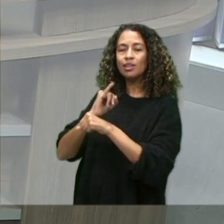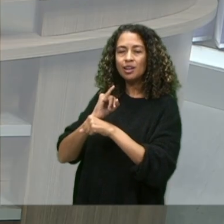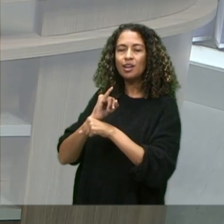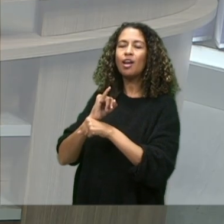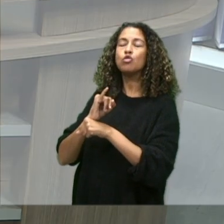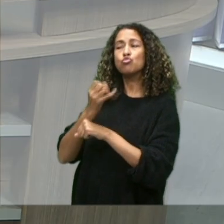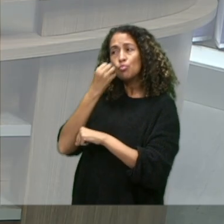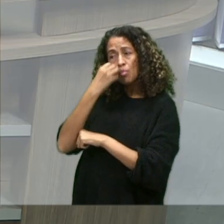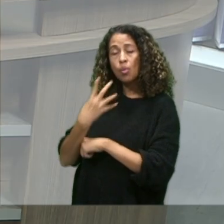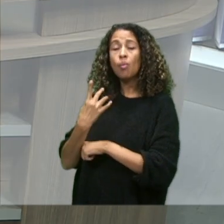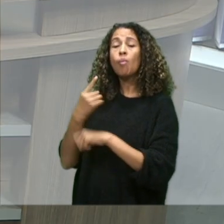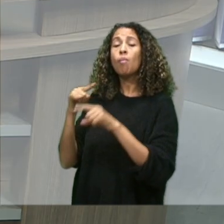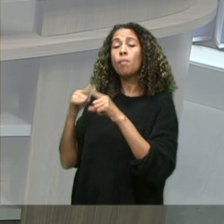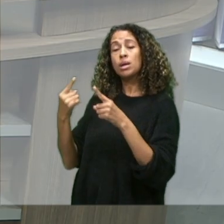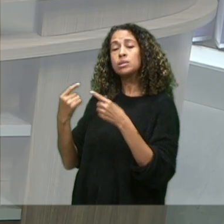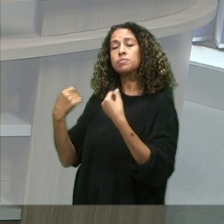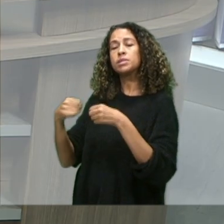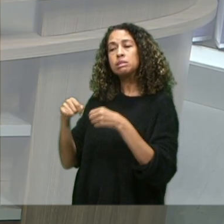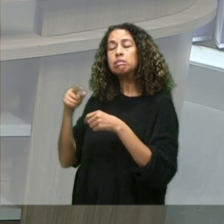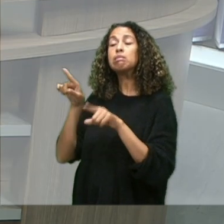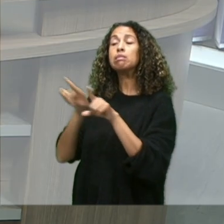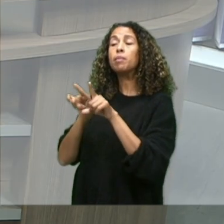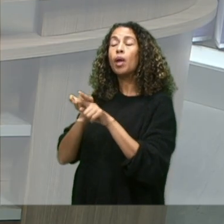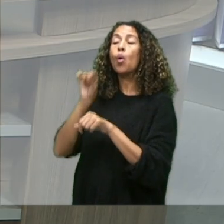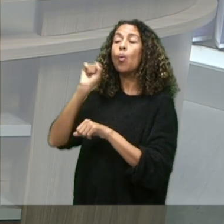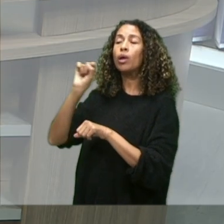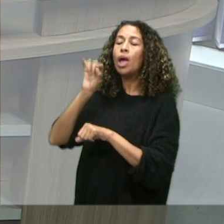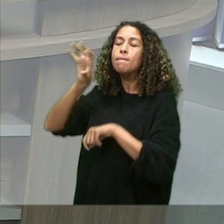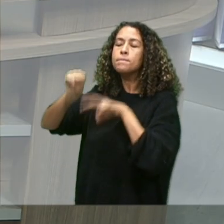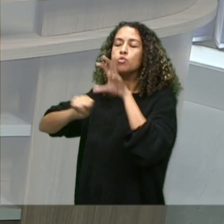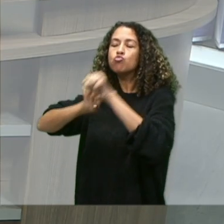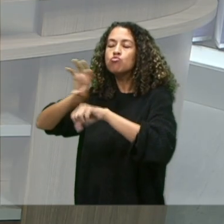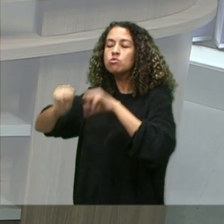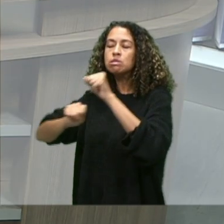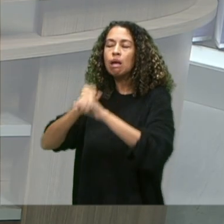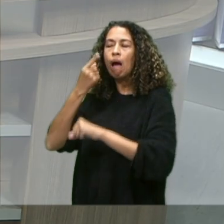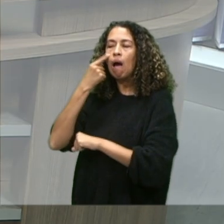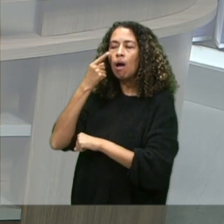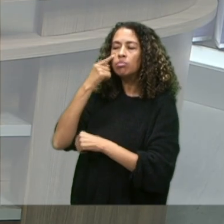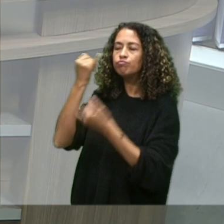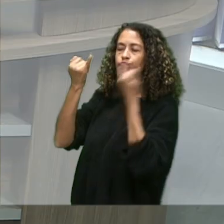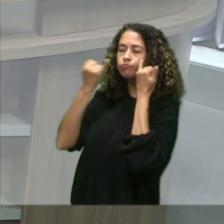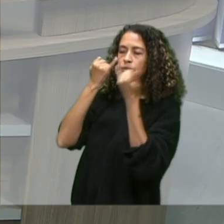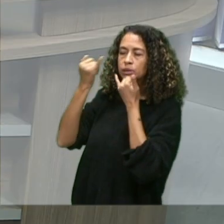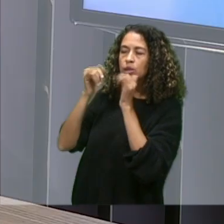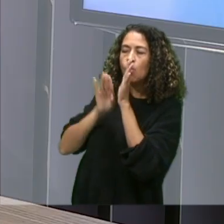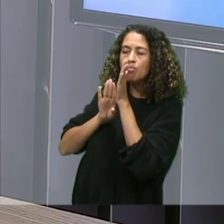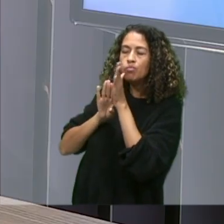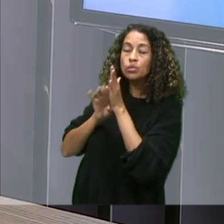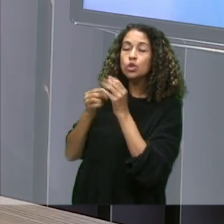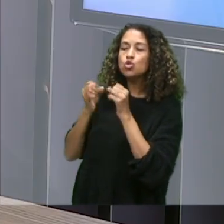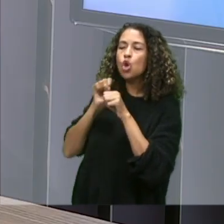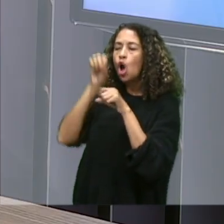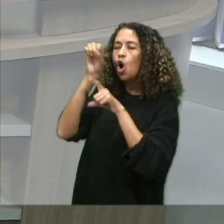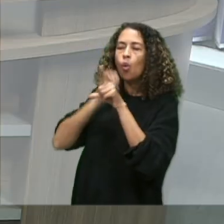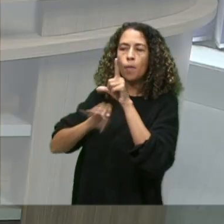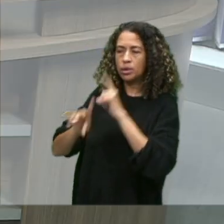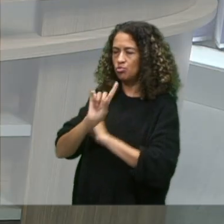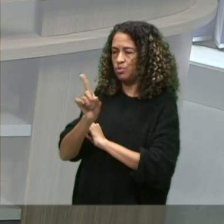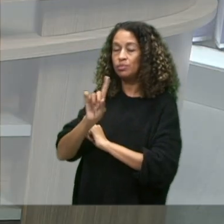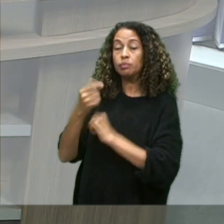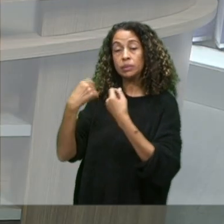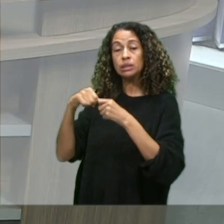boa, mas é se buscar informações, né? E não só replicar informações. Exatamente. Mas isso que você fala também de